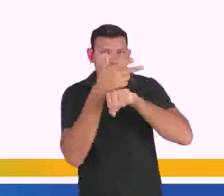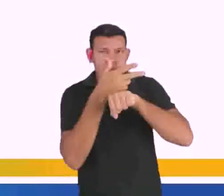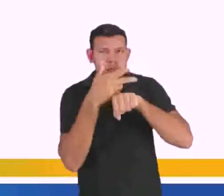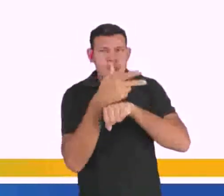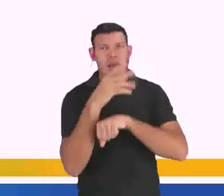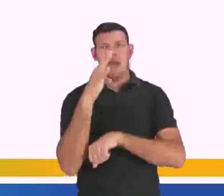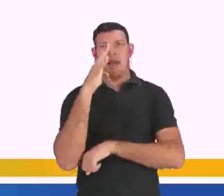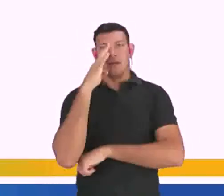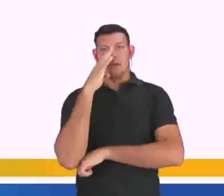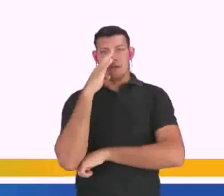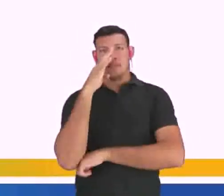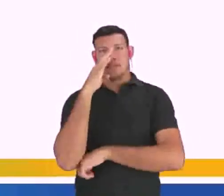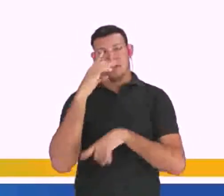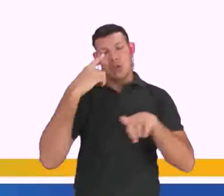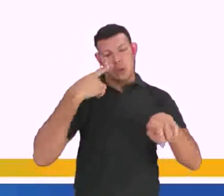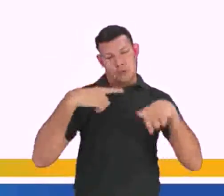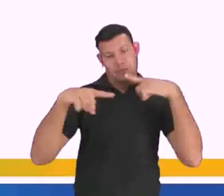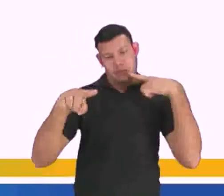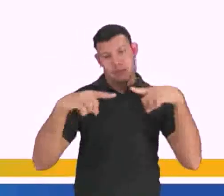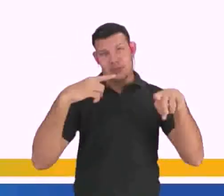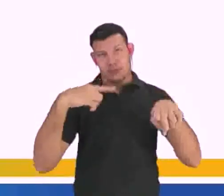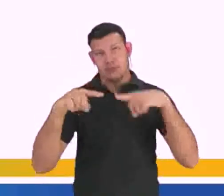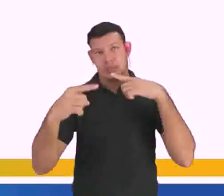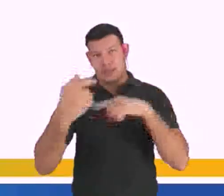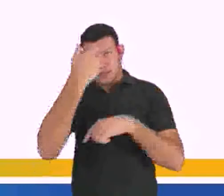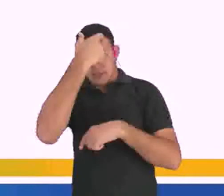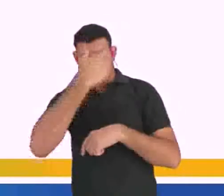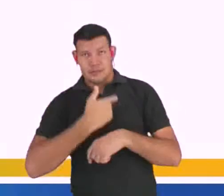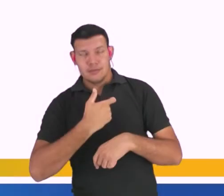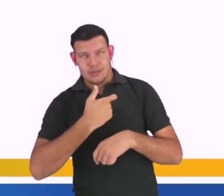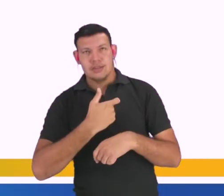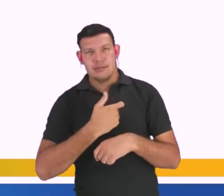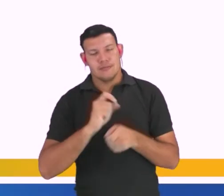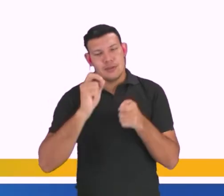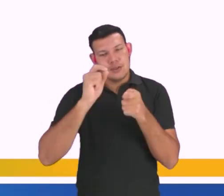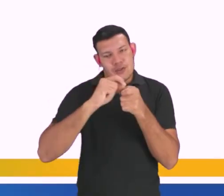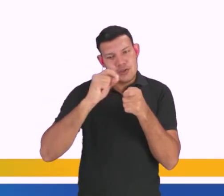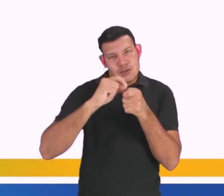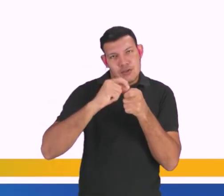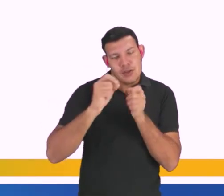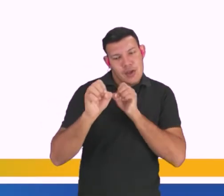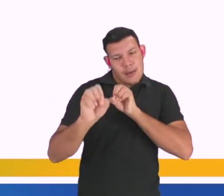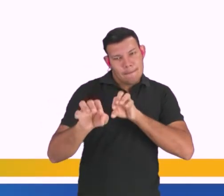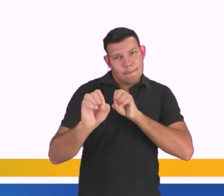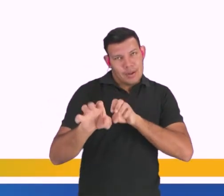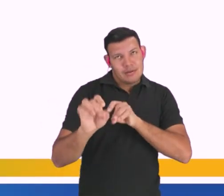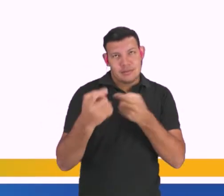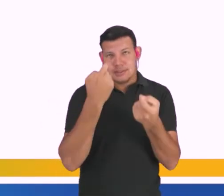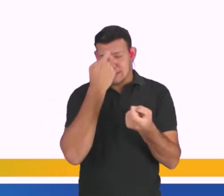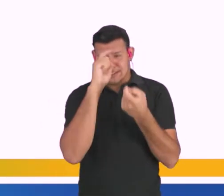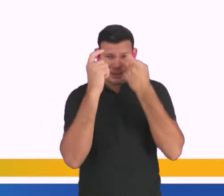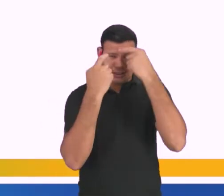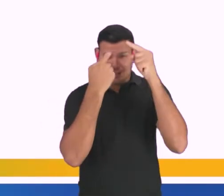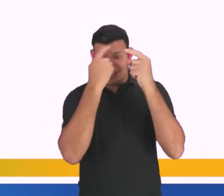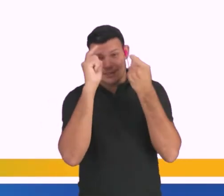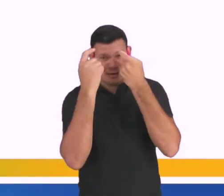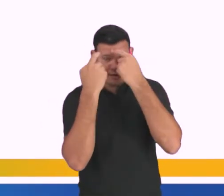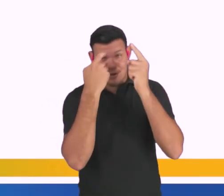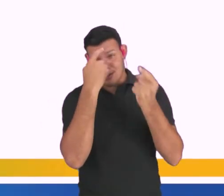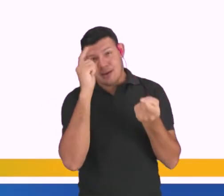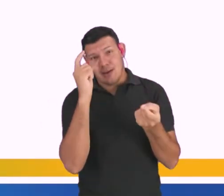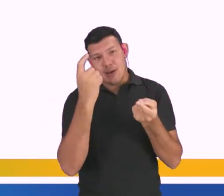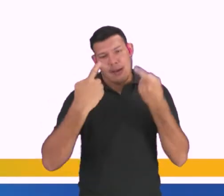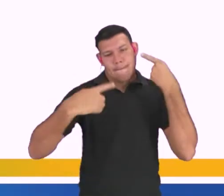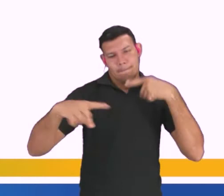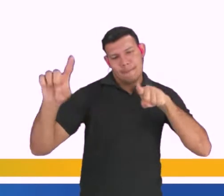vídeo onde um músico ensina como fazer música, utilizando da música para ensinar como